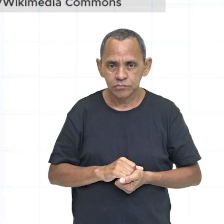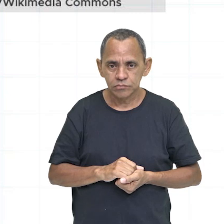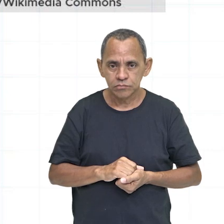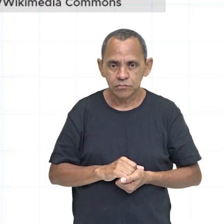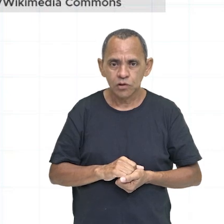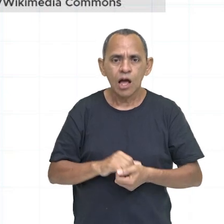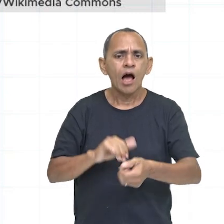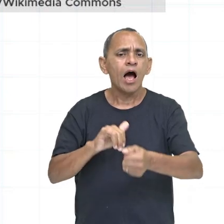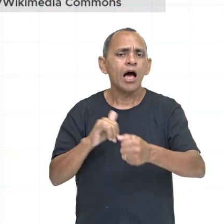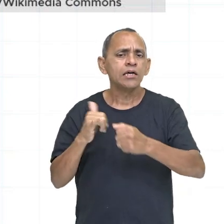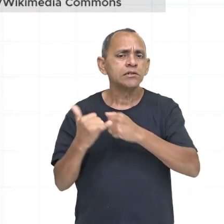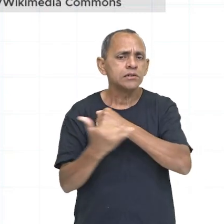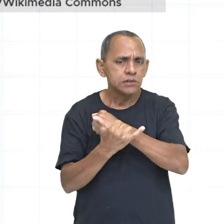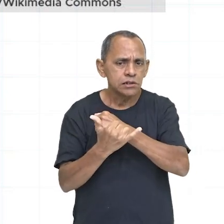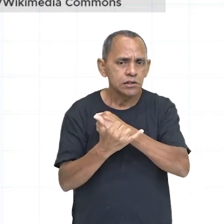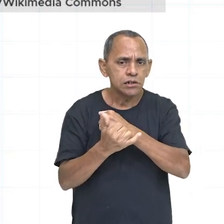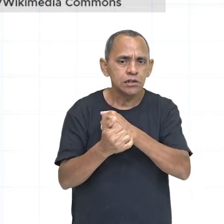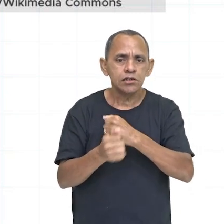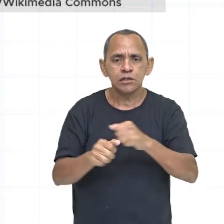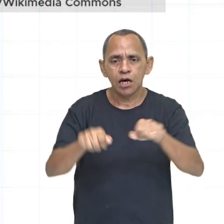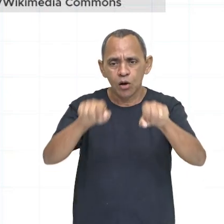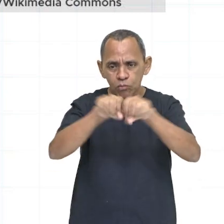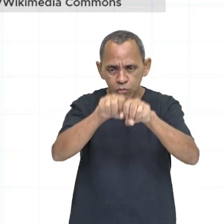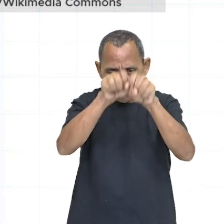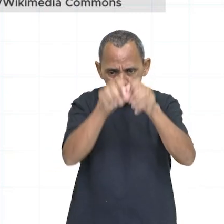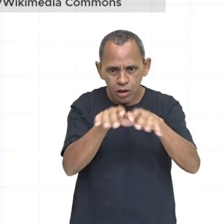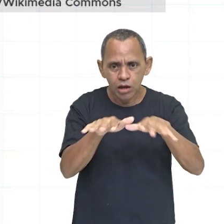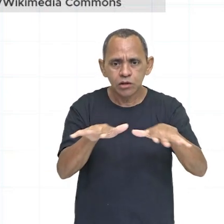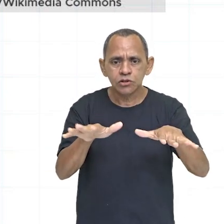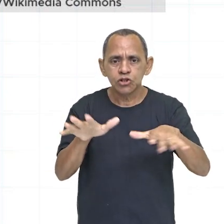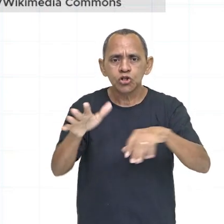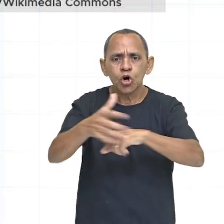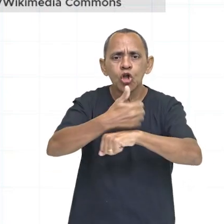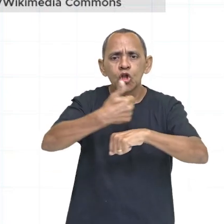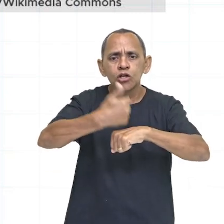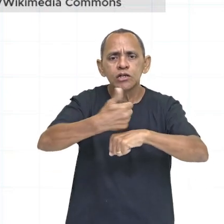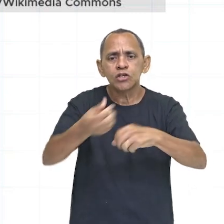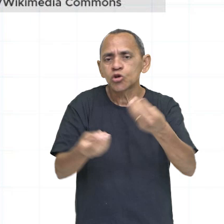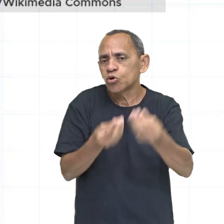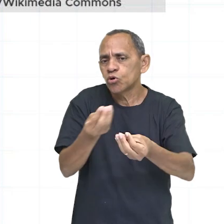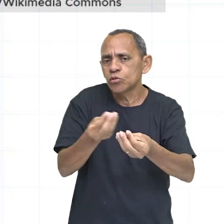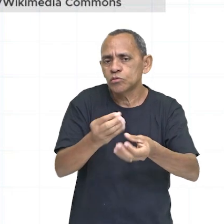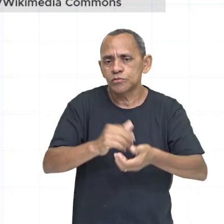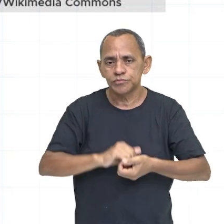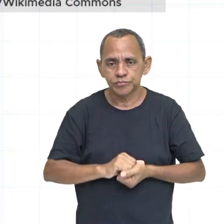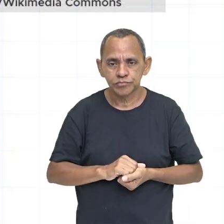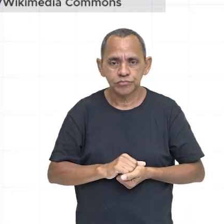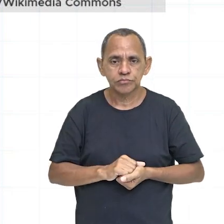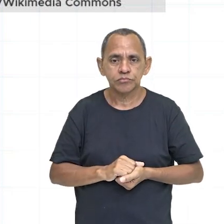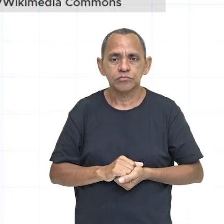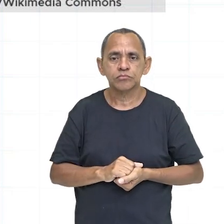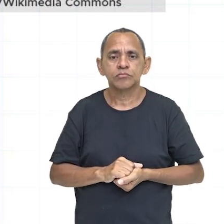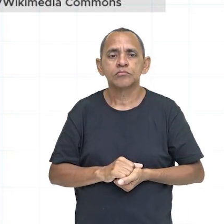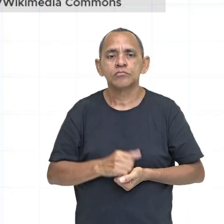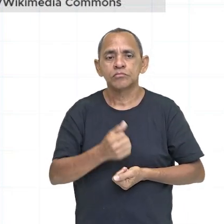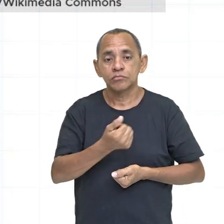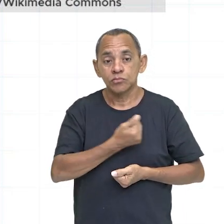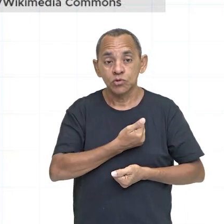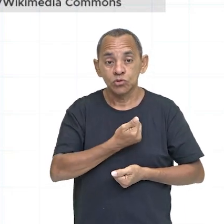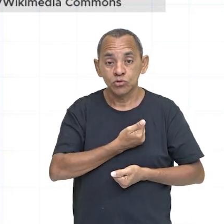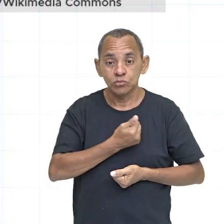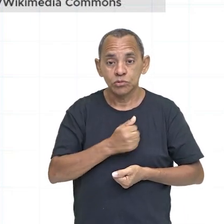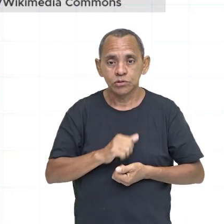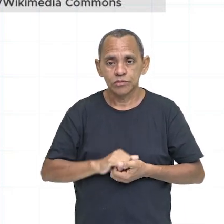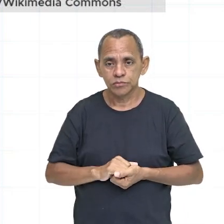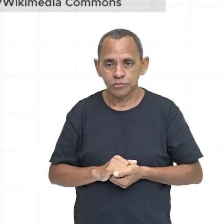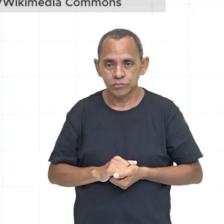as ilhas do Pacífico foram colonizadas? Olha só o número, 19th century,